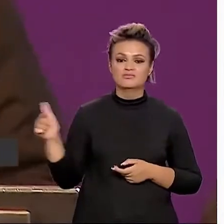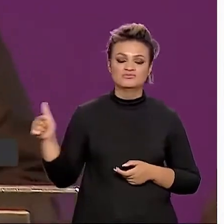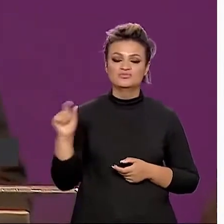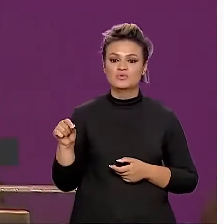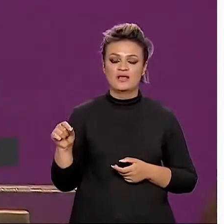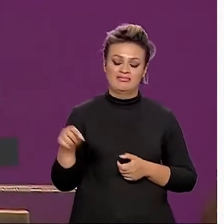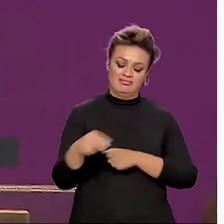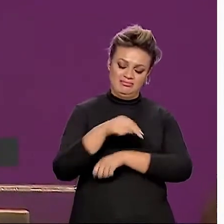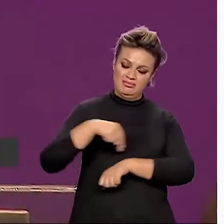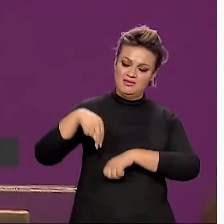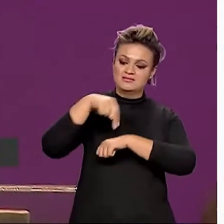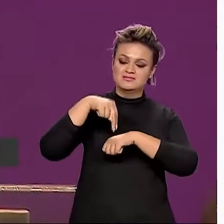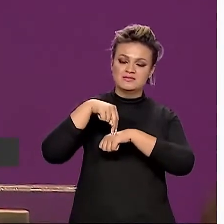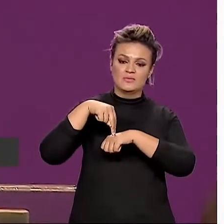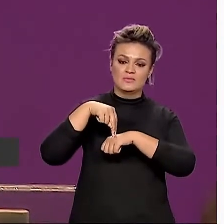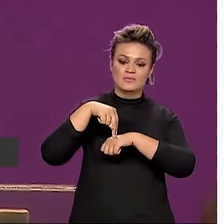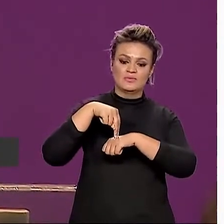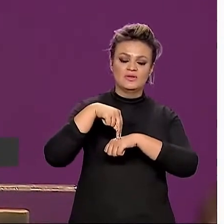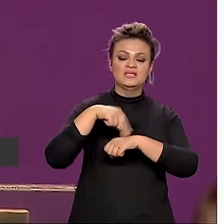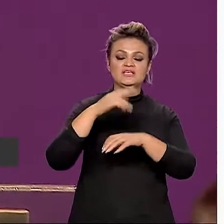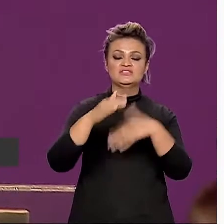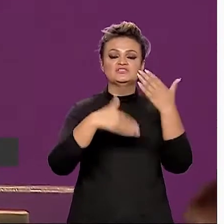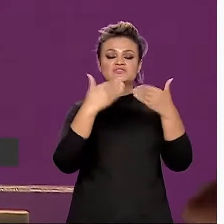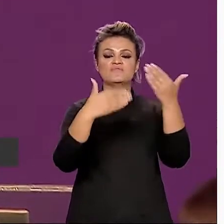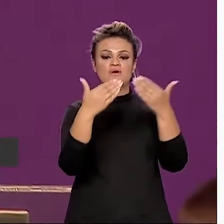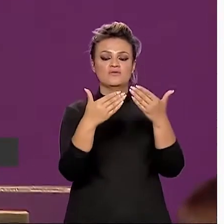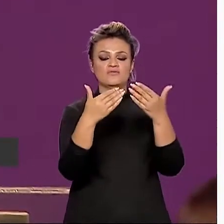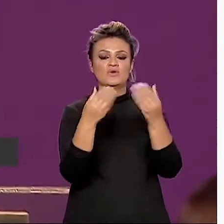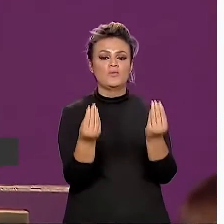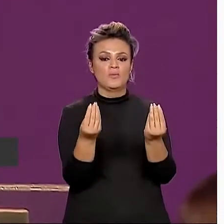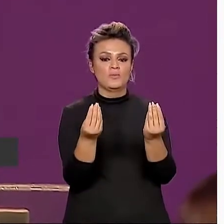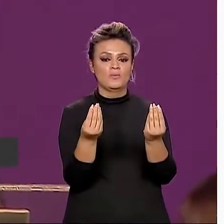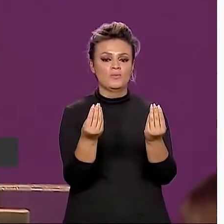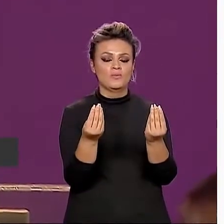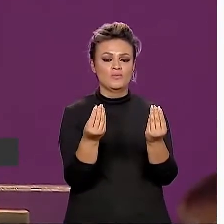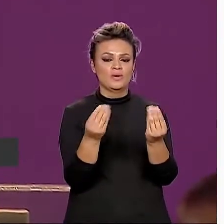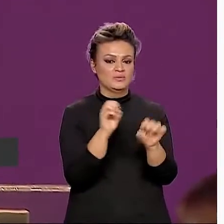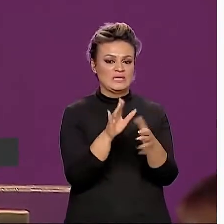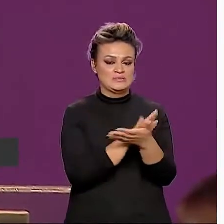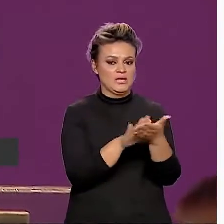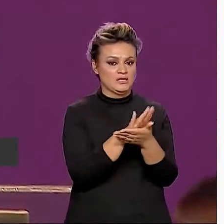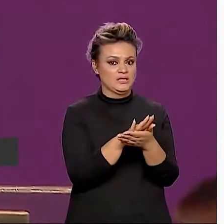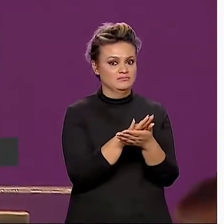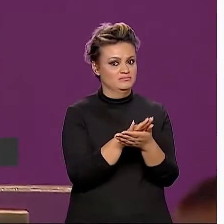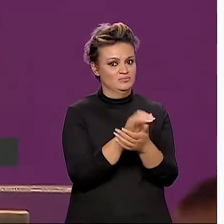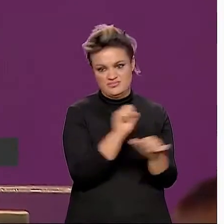alguma nação que tivesse se desenvolvido sem antes investir na educação.